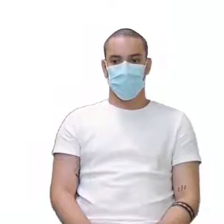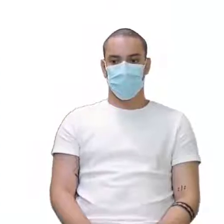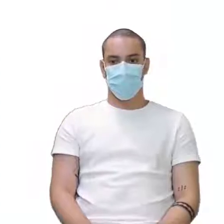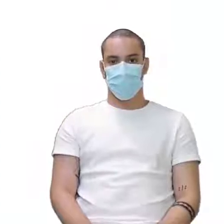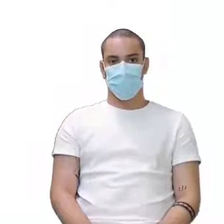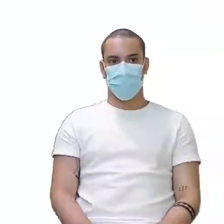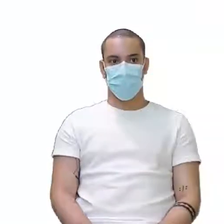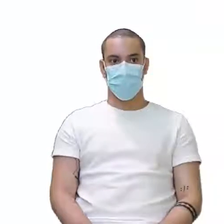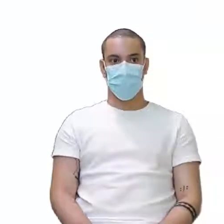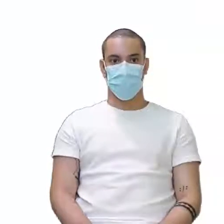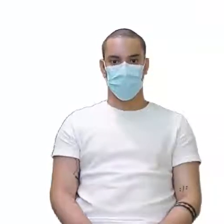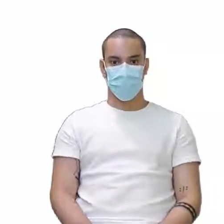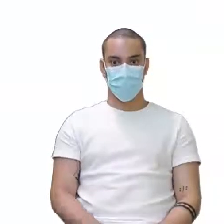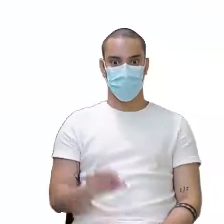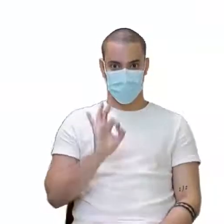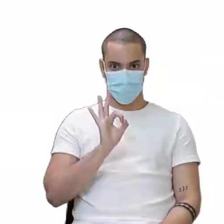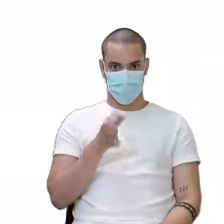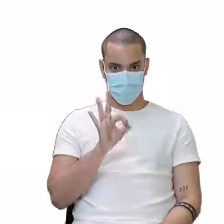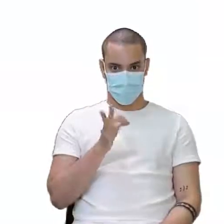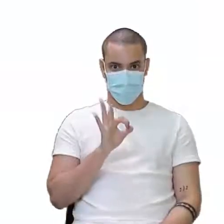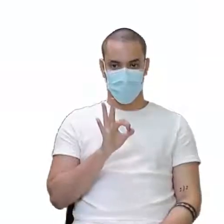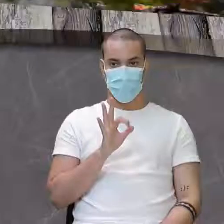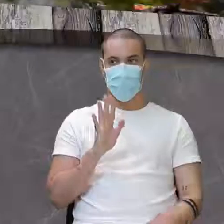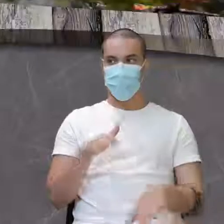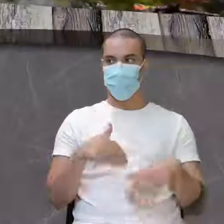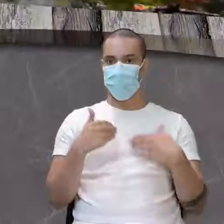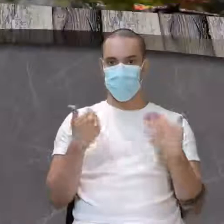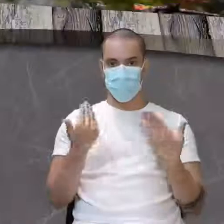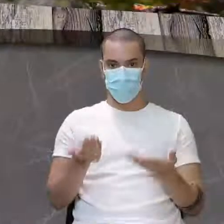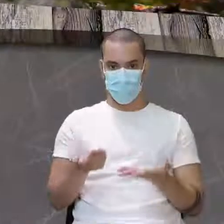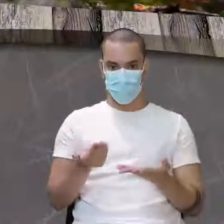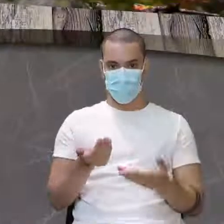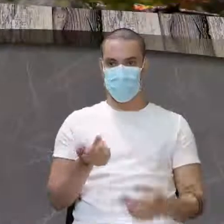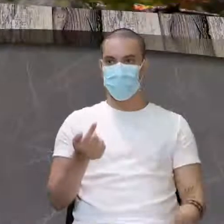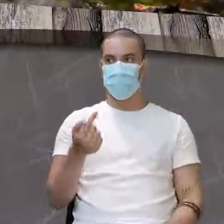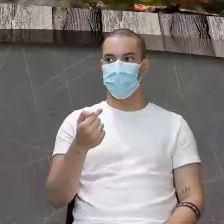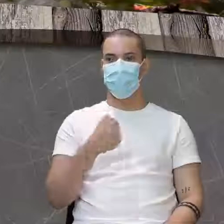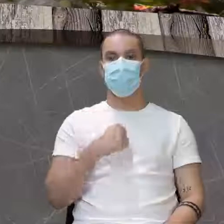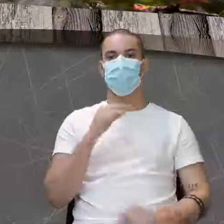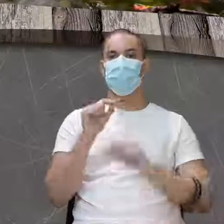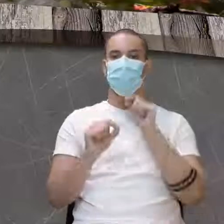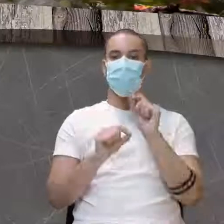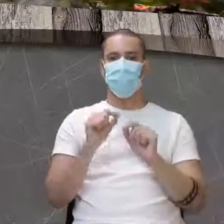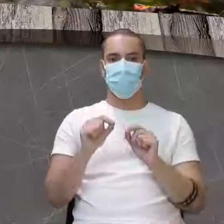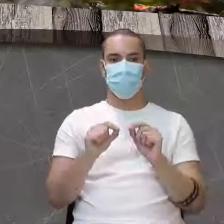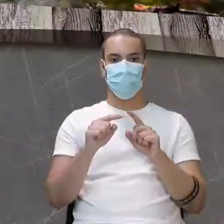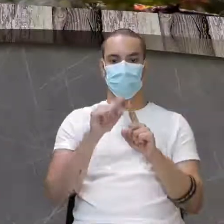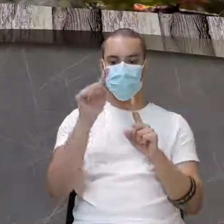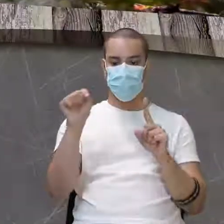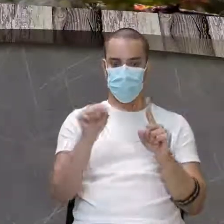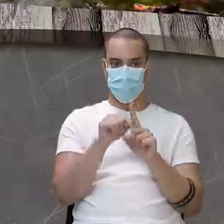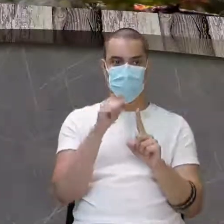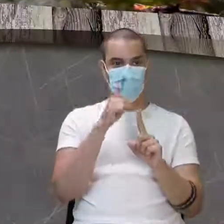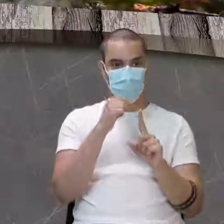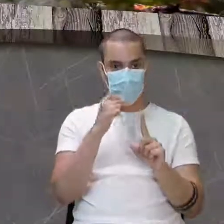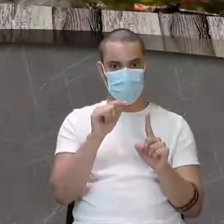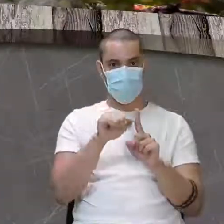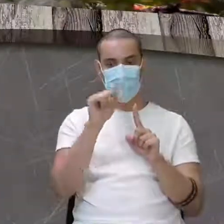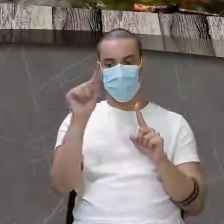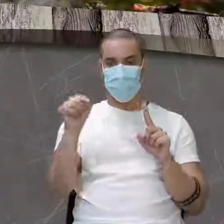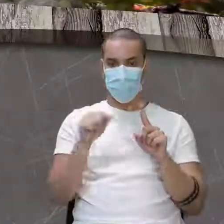E liberam o CO2. Beleza? Então, olha só, galera, aqui para mim. Ciclo da água, ciclo